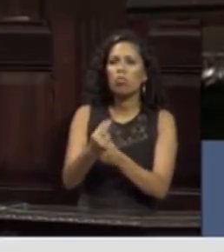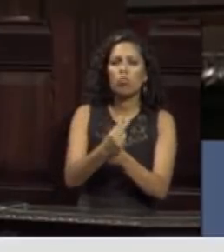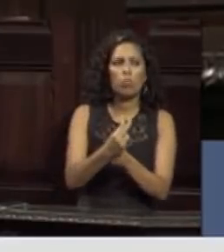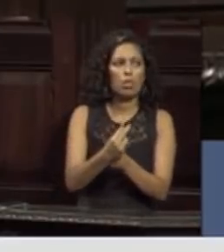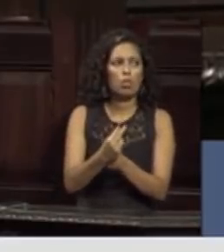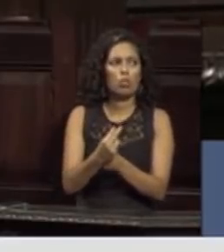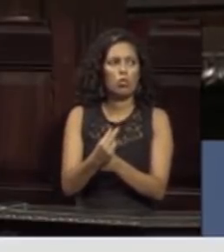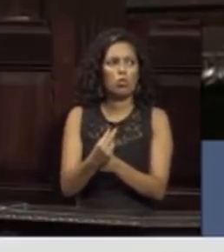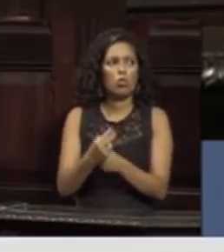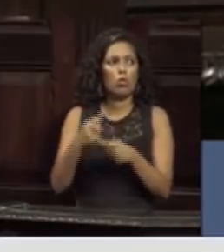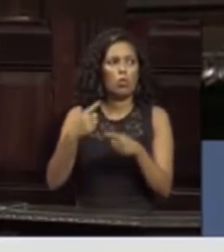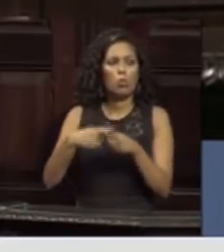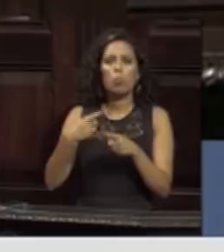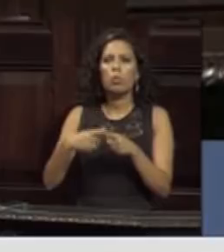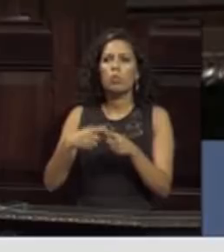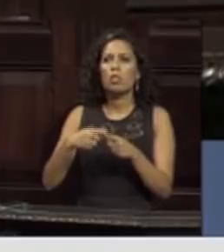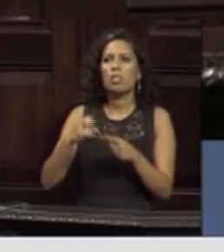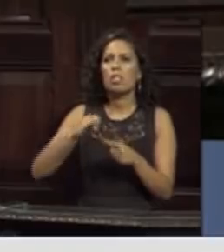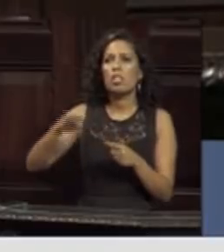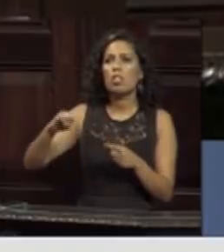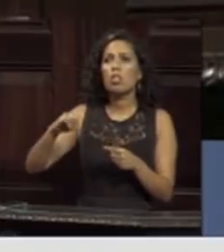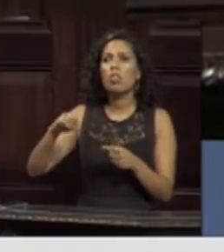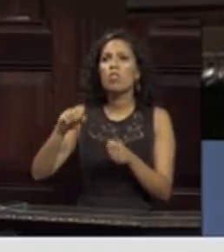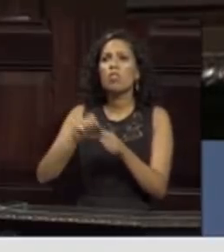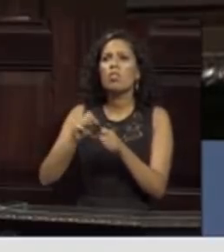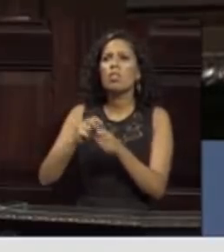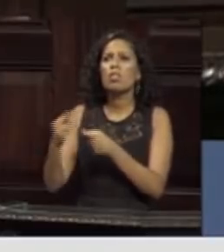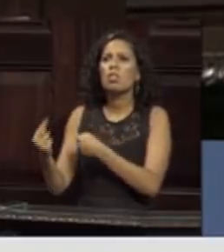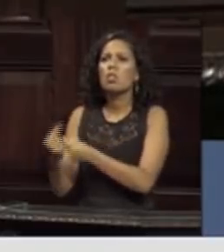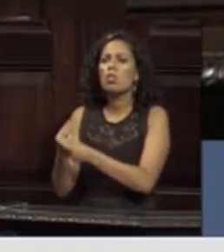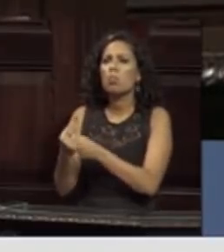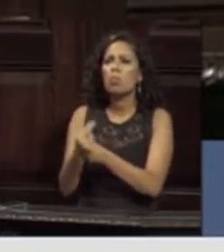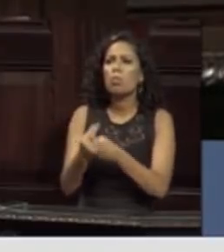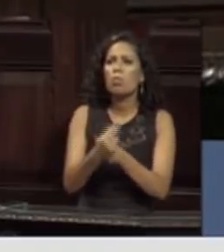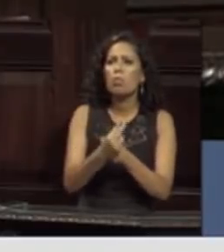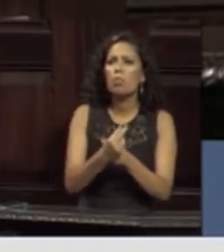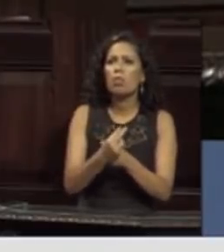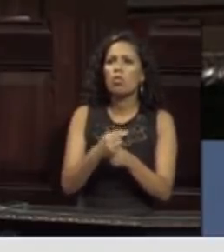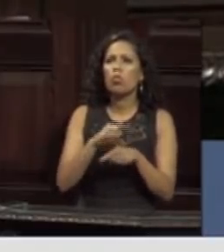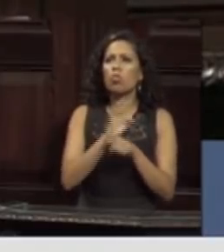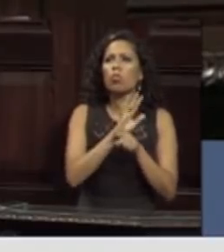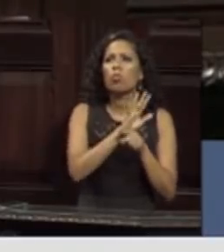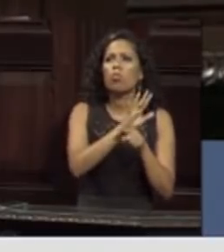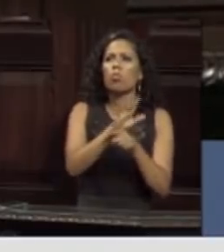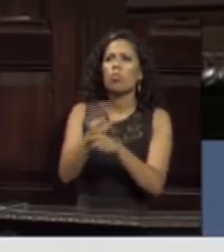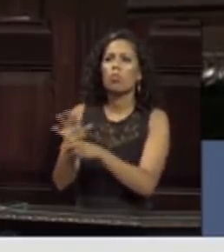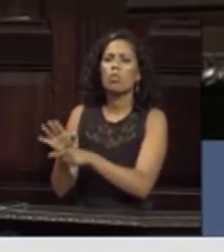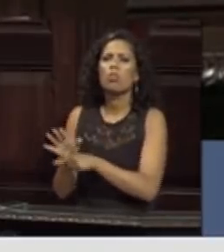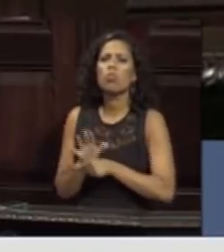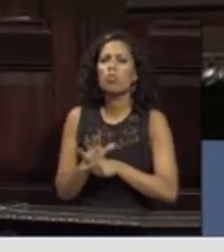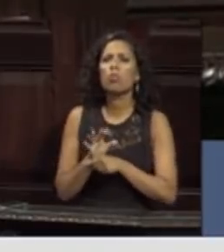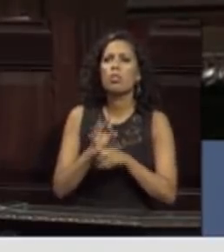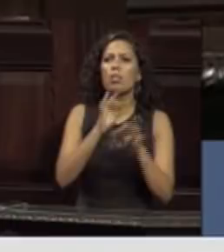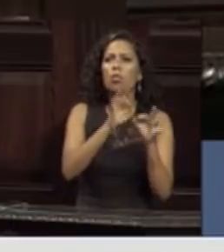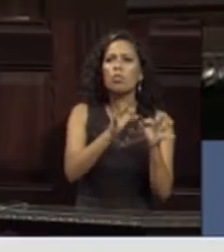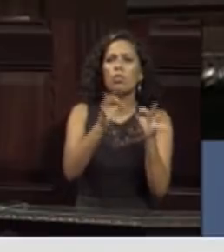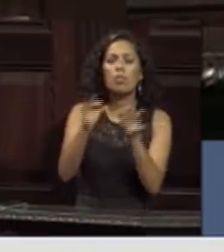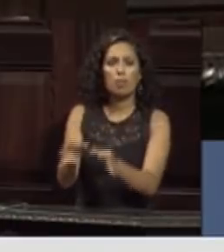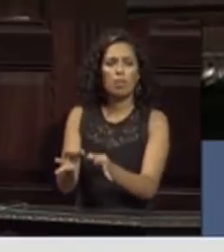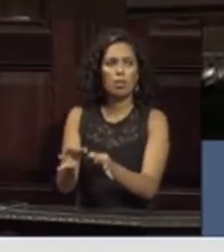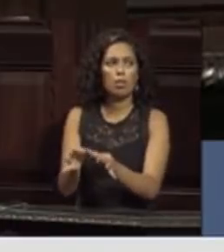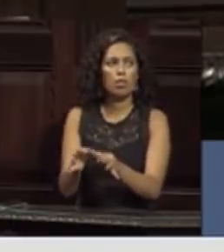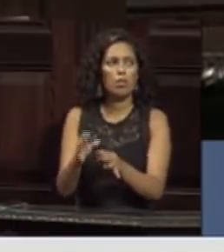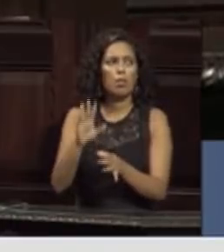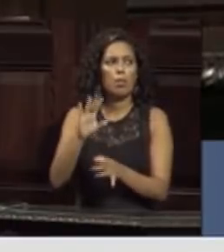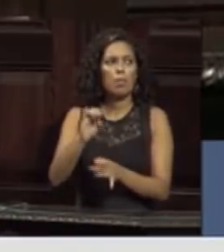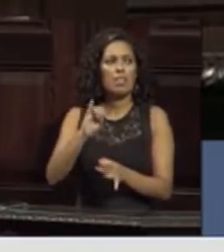você vai fazer um empréstimo para atender determinadas necessidades, o conhecimento dessas necessidades você tem. Se